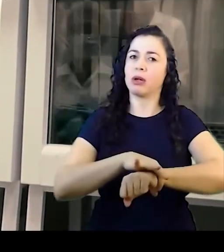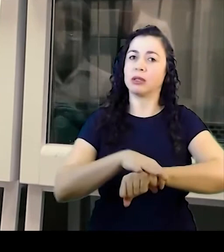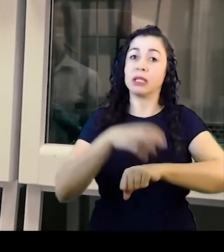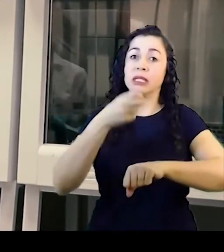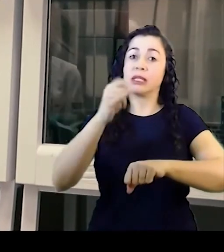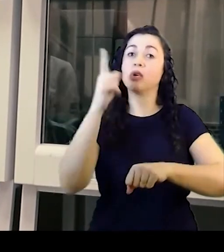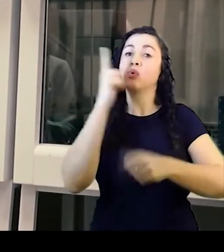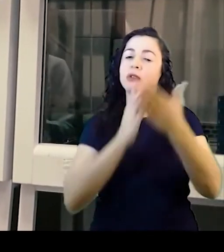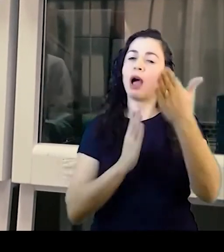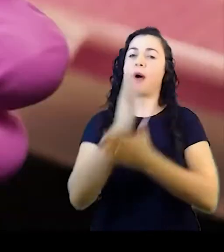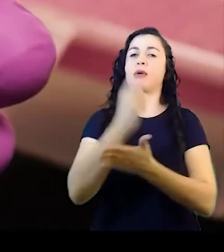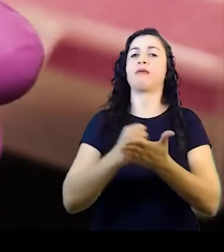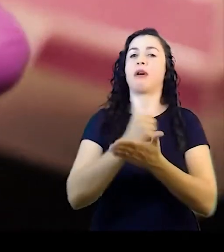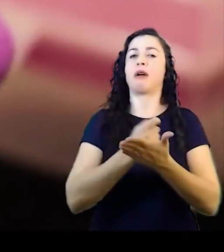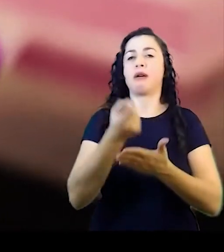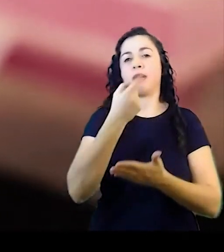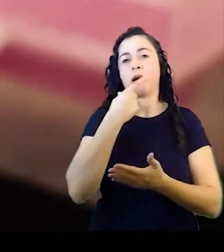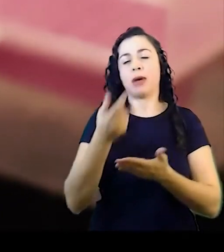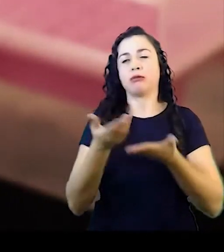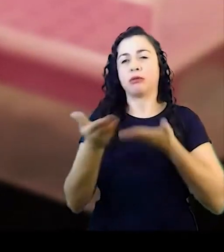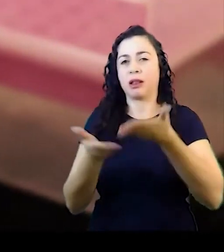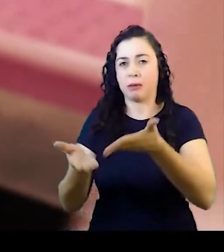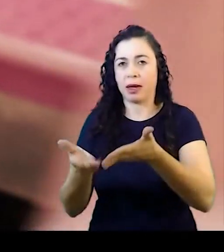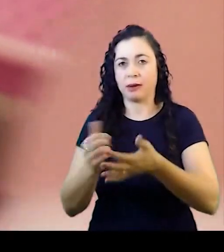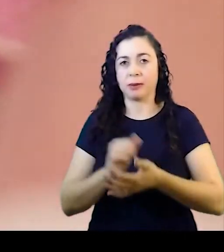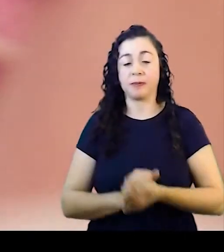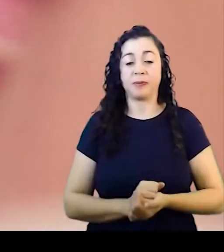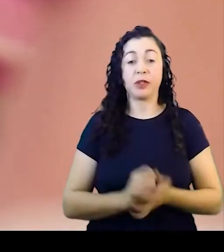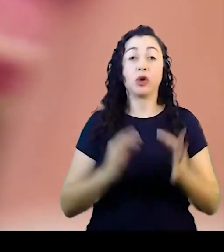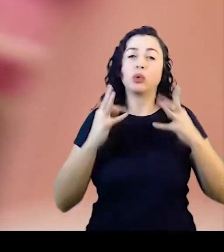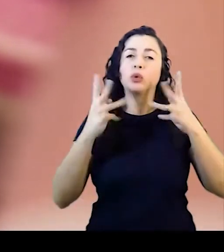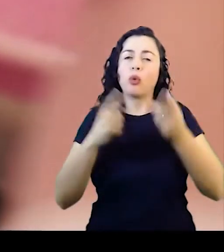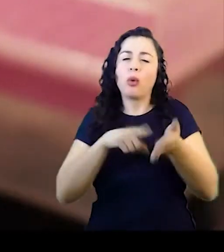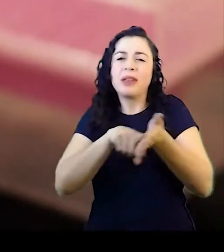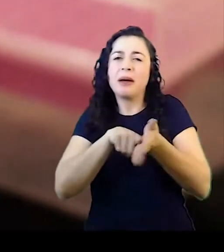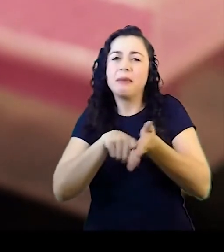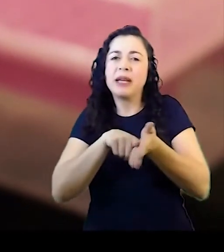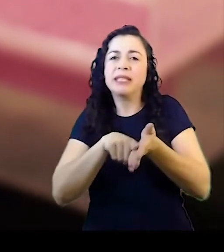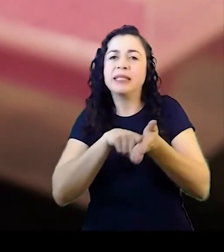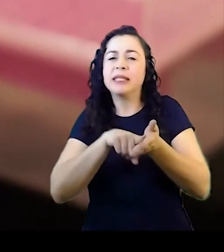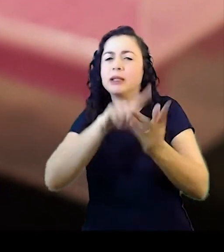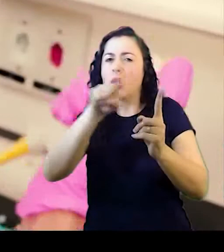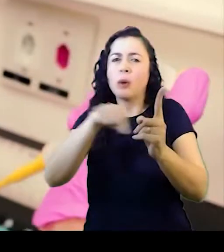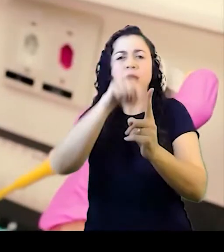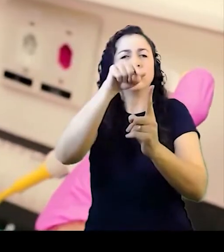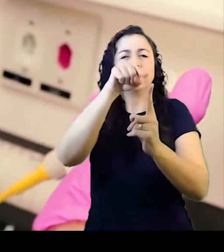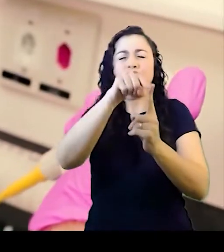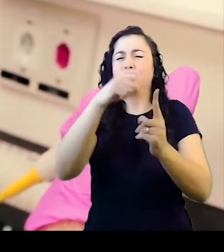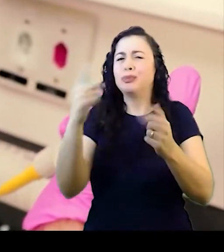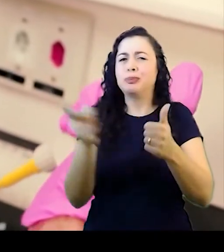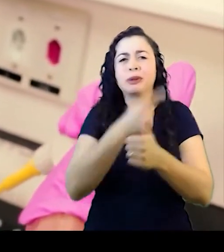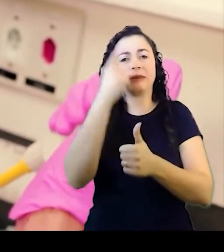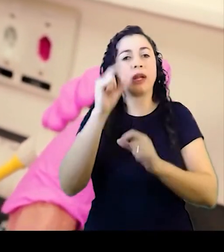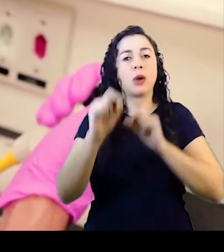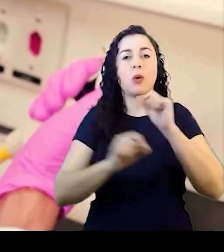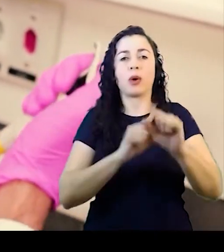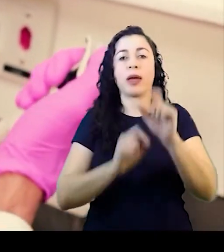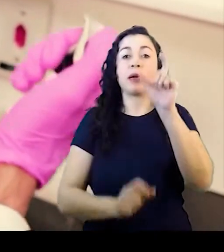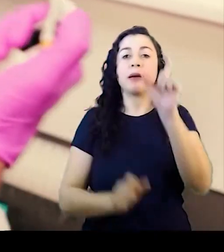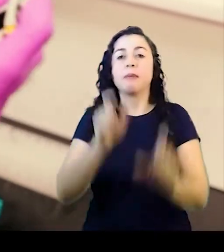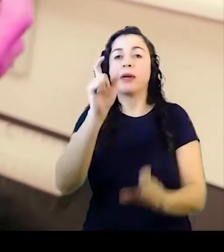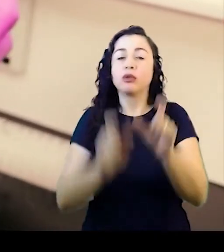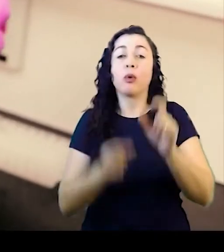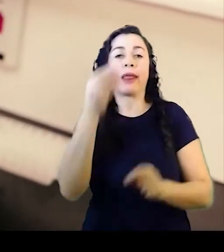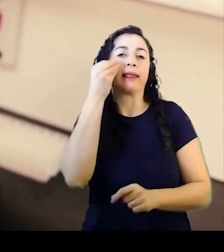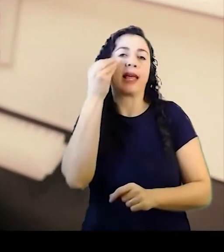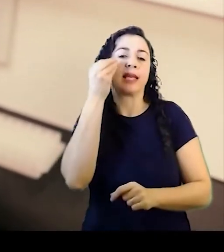a ser um dia um tratamento. Então toda essa pesquisa, ela tem como extensão, então a primeira coisa é possibilitar que as pessoas sejam